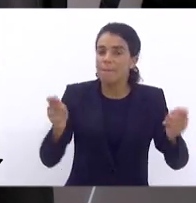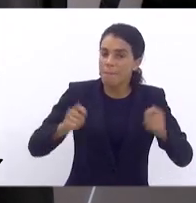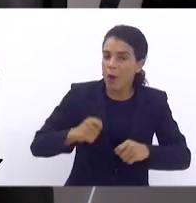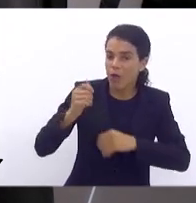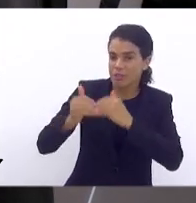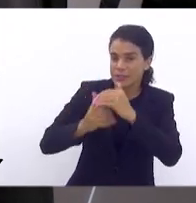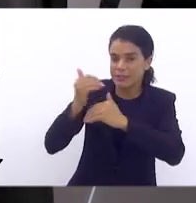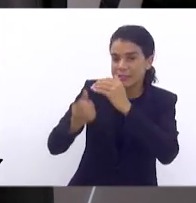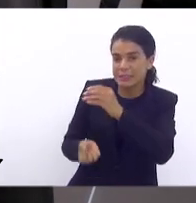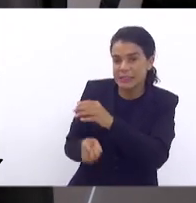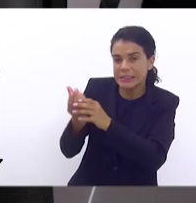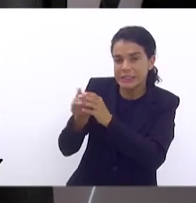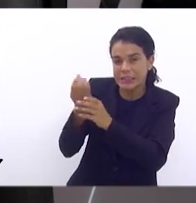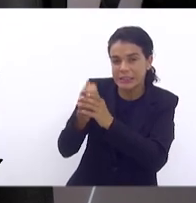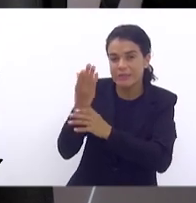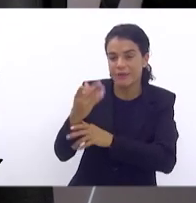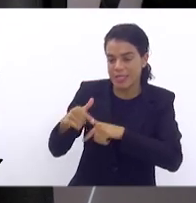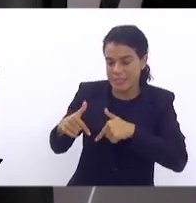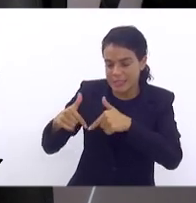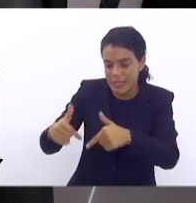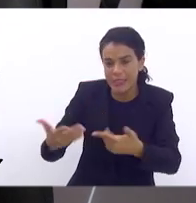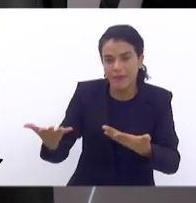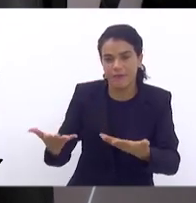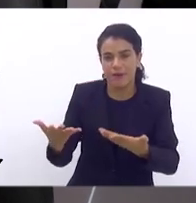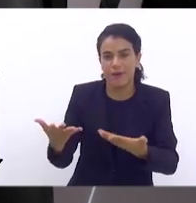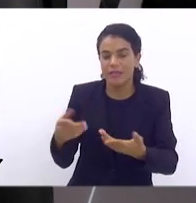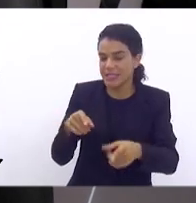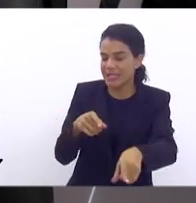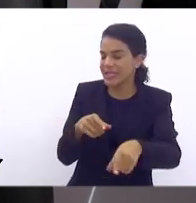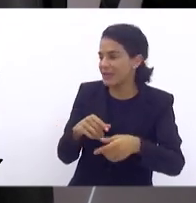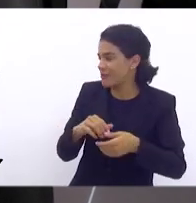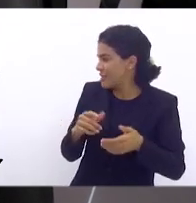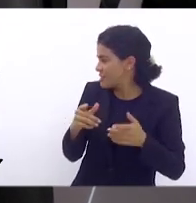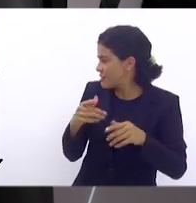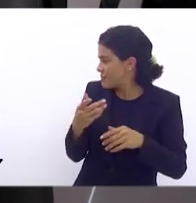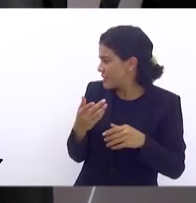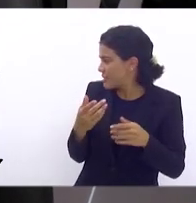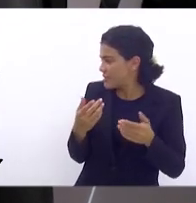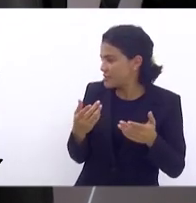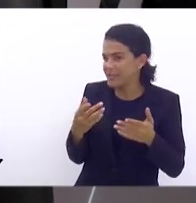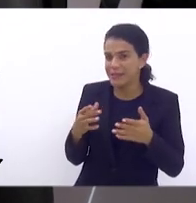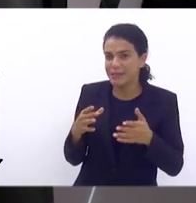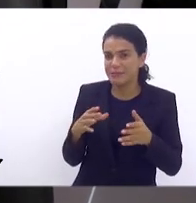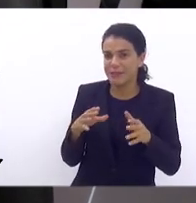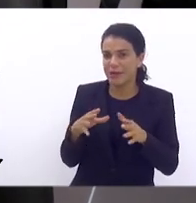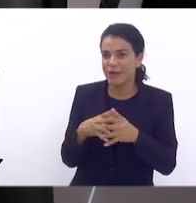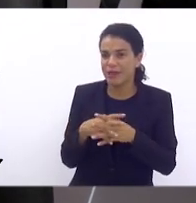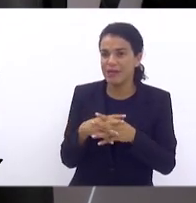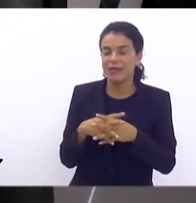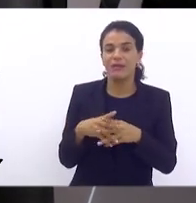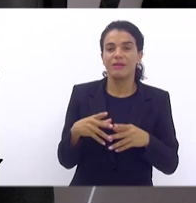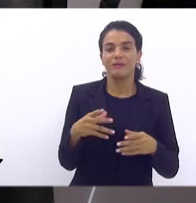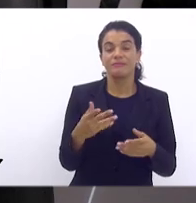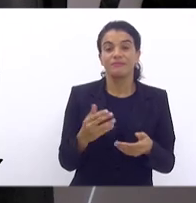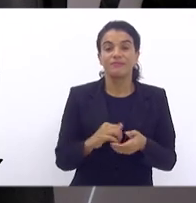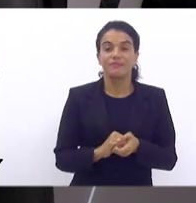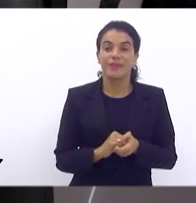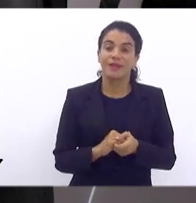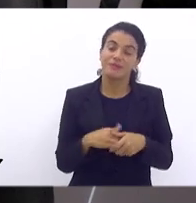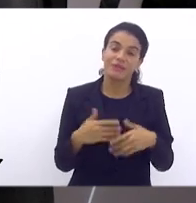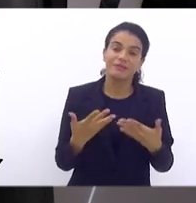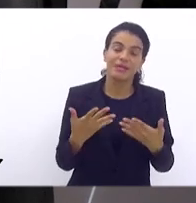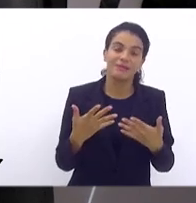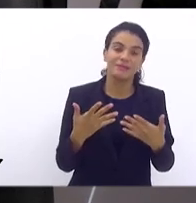desenvolvidas iniciativas no sentido de que essas ferramentas tecnológicas E especialmente para né